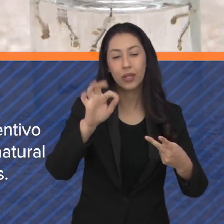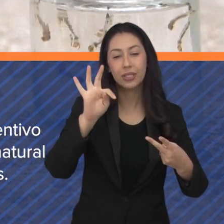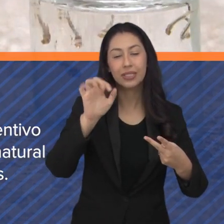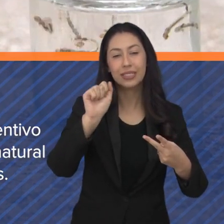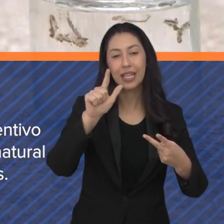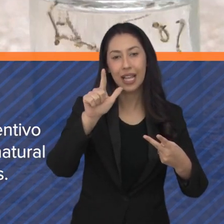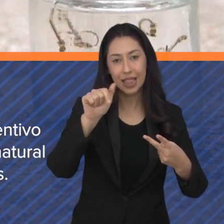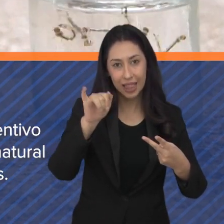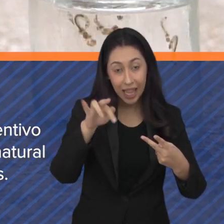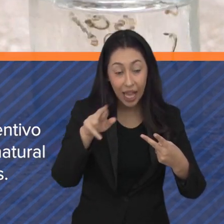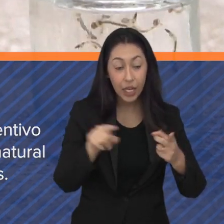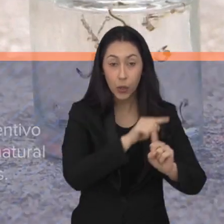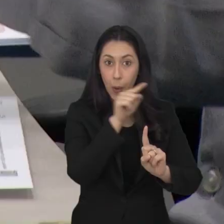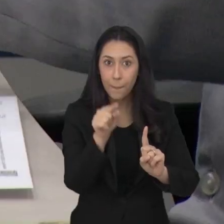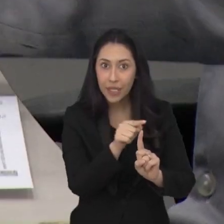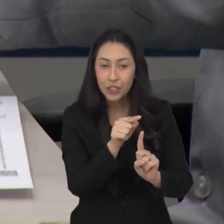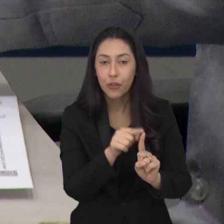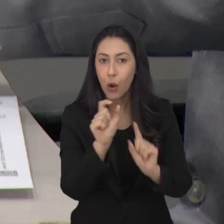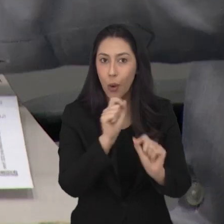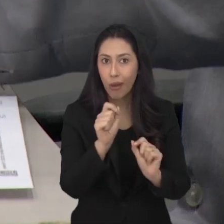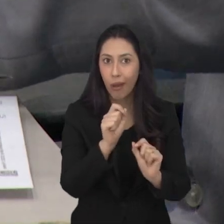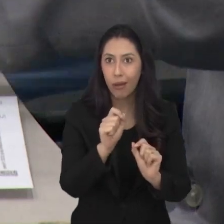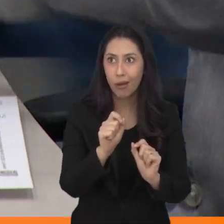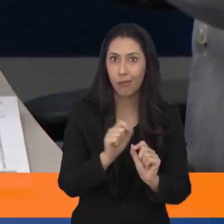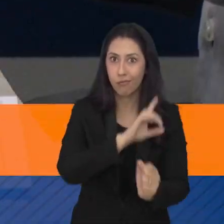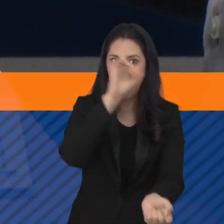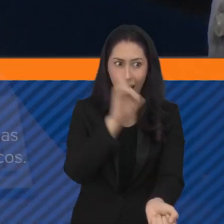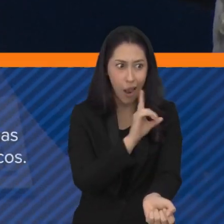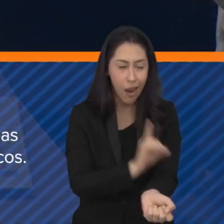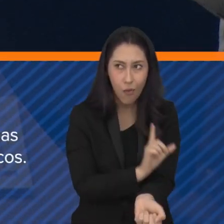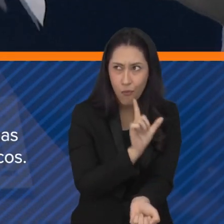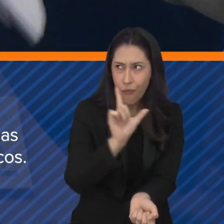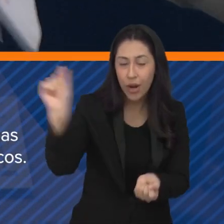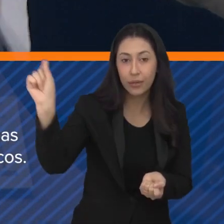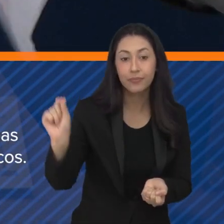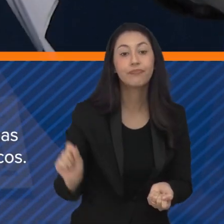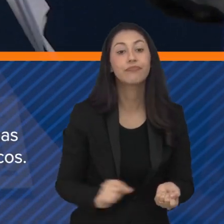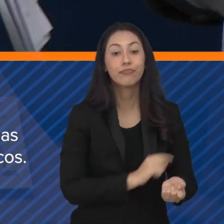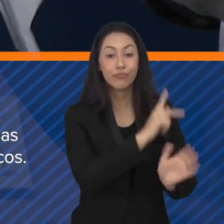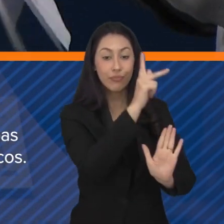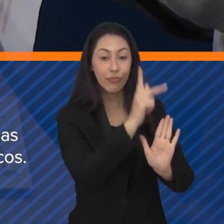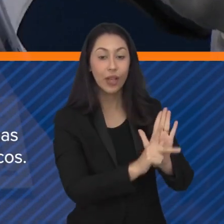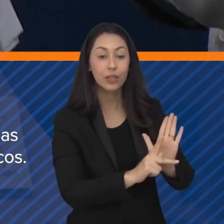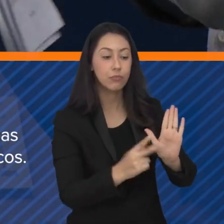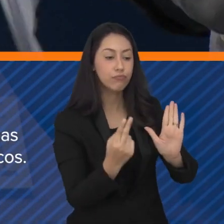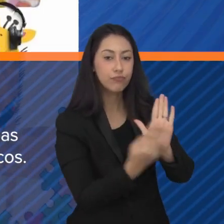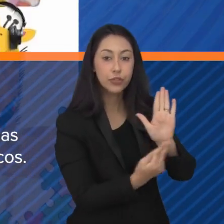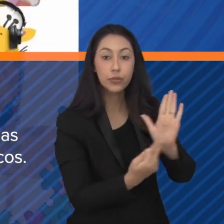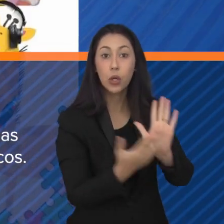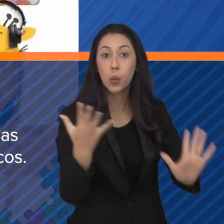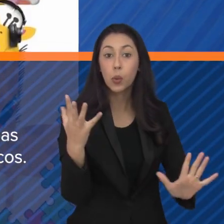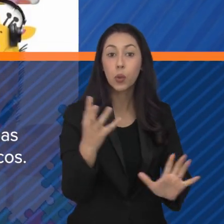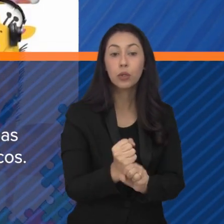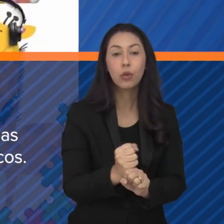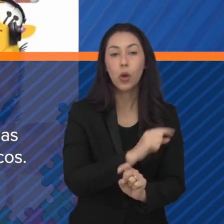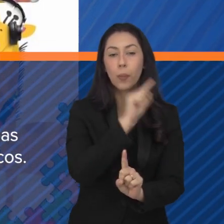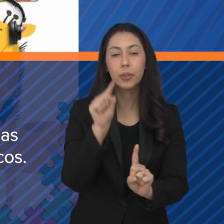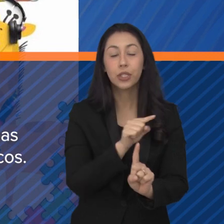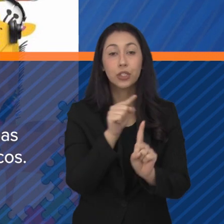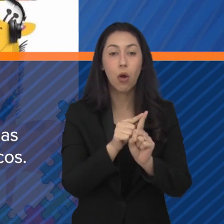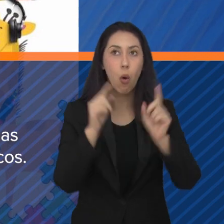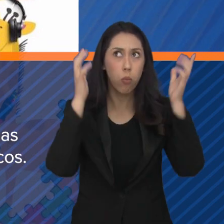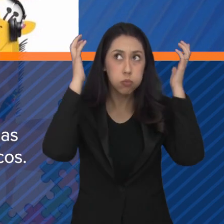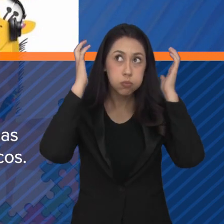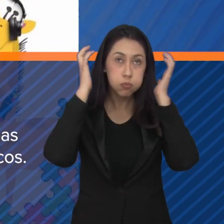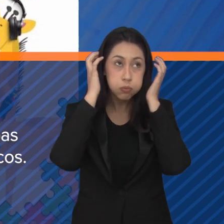ao mosquito Aedes aegypti. Outro projeto, este com foco na inclusão, assinado por 8 vereadores, visa fornecer fones